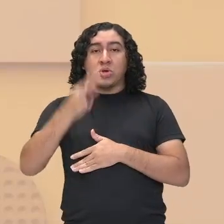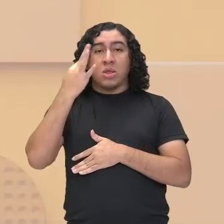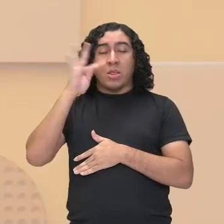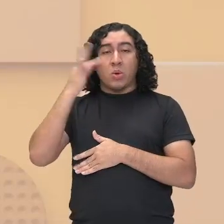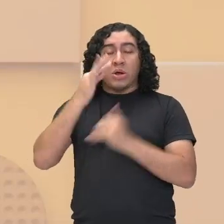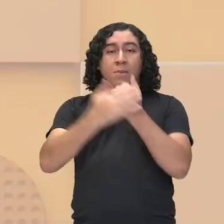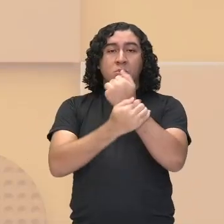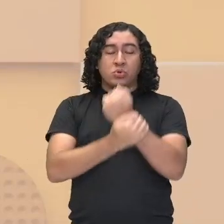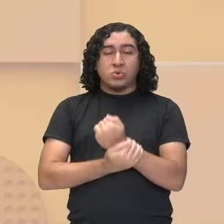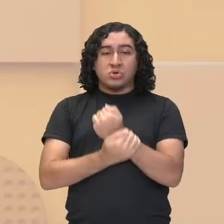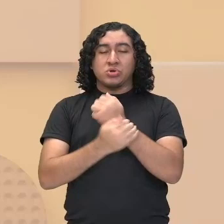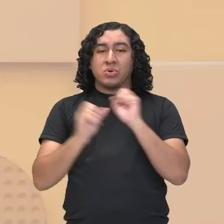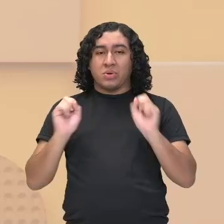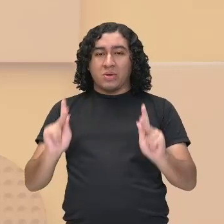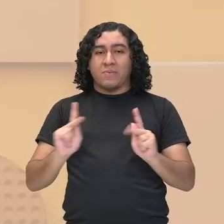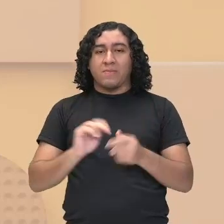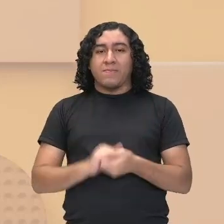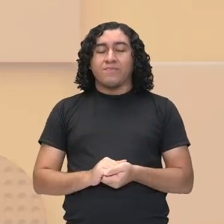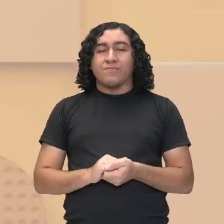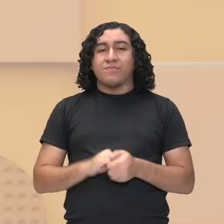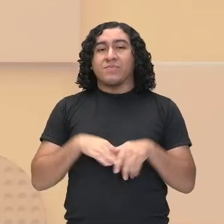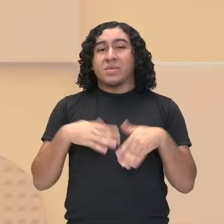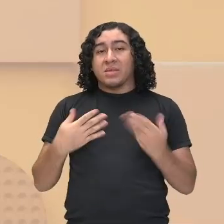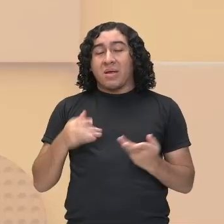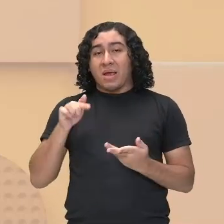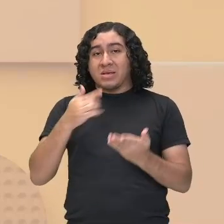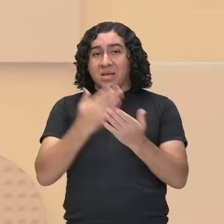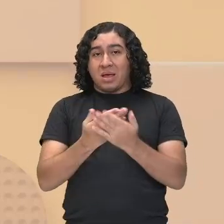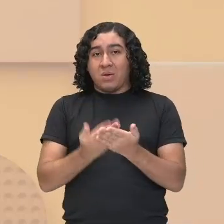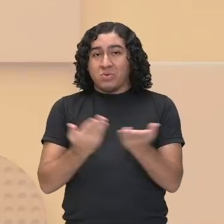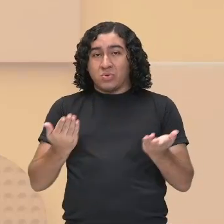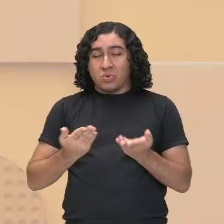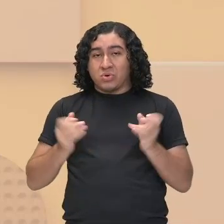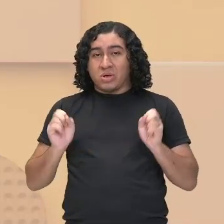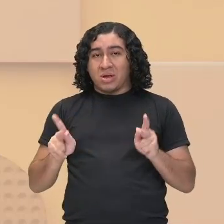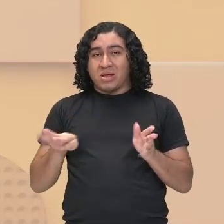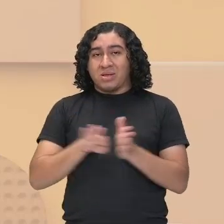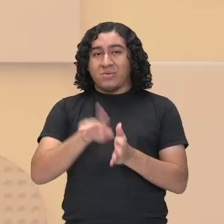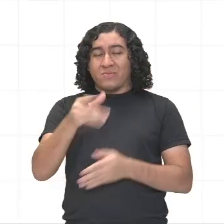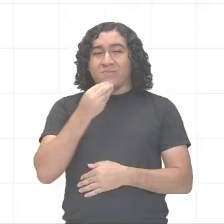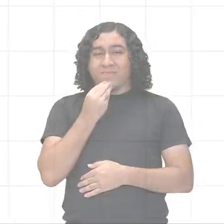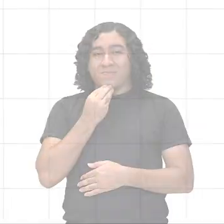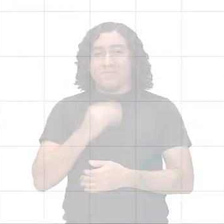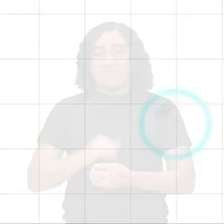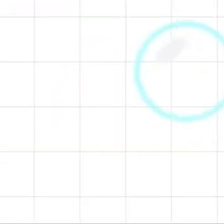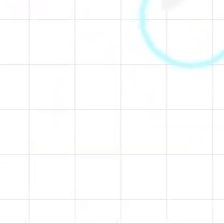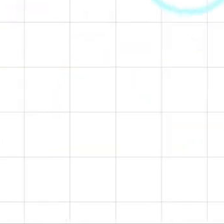absolutistas, ok? Então, esta foi a nossa aula e até a próxima.